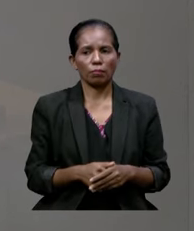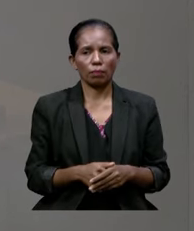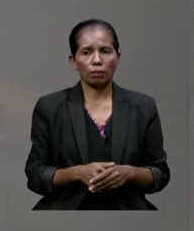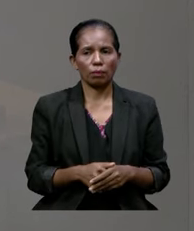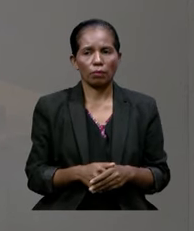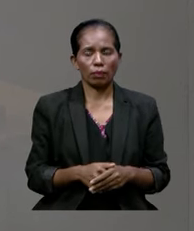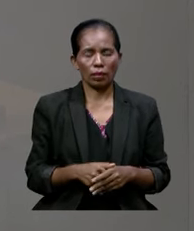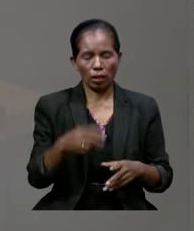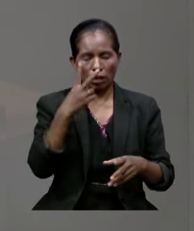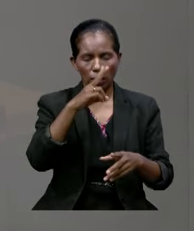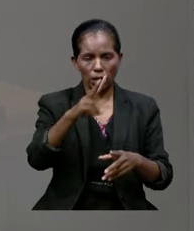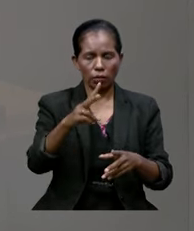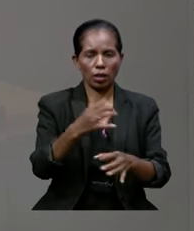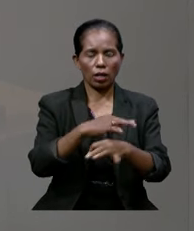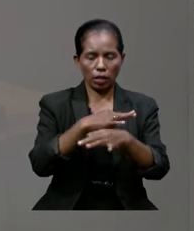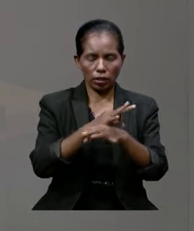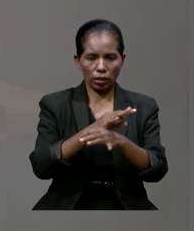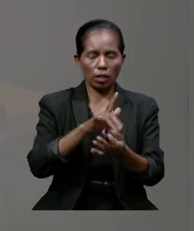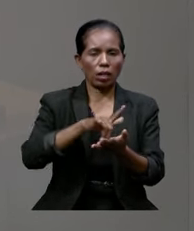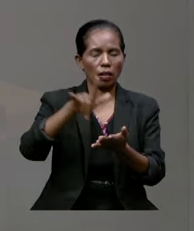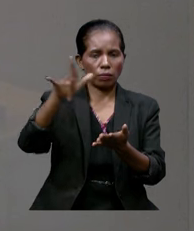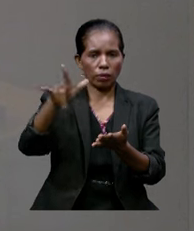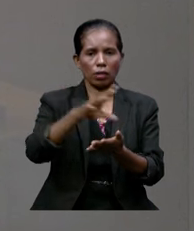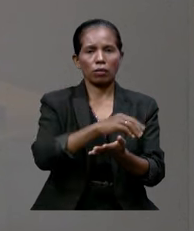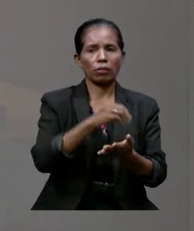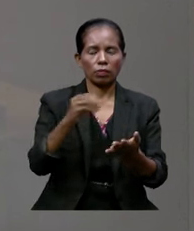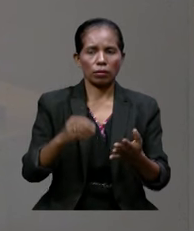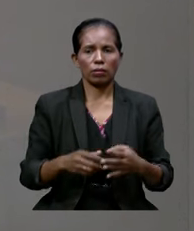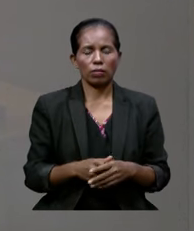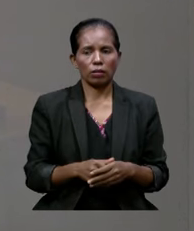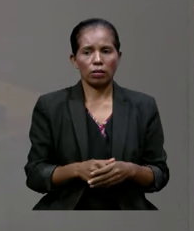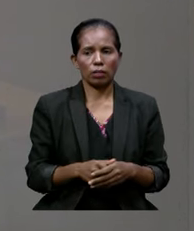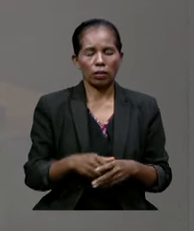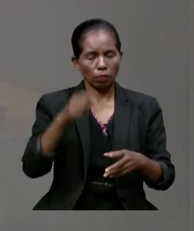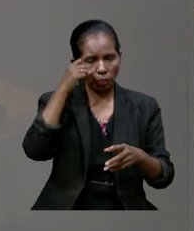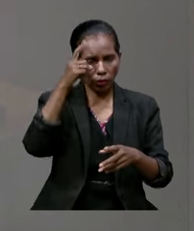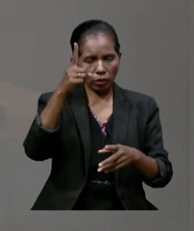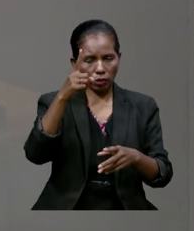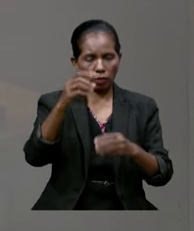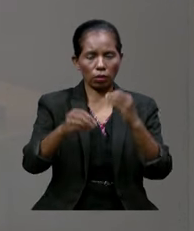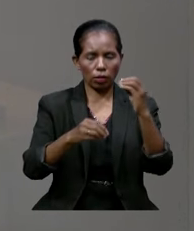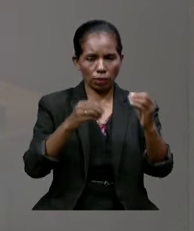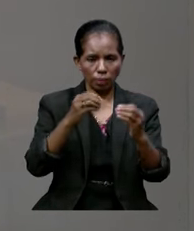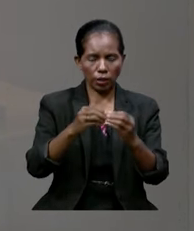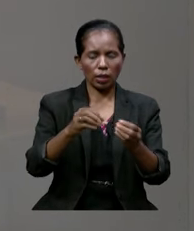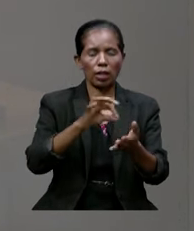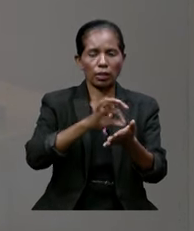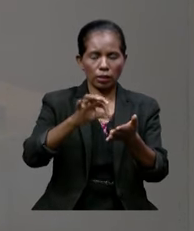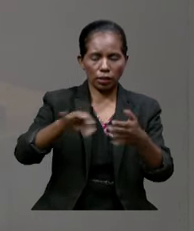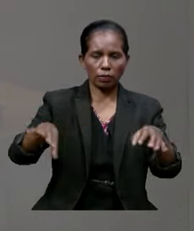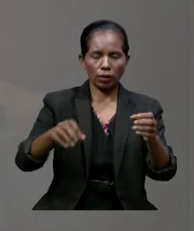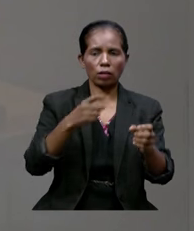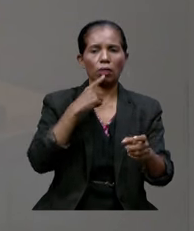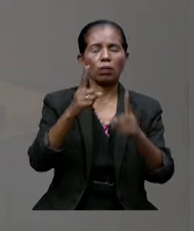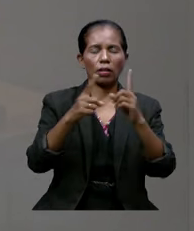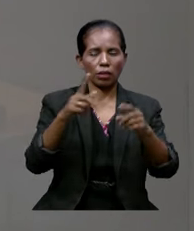Operação Manutenção Ba Avião No Compreender Lai Contrato Ne Antes Aquilo